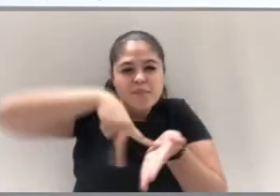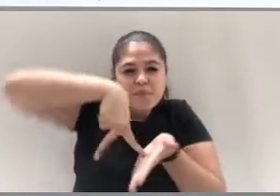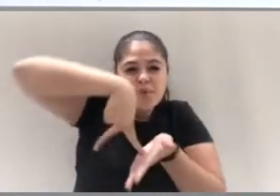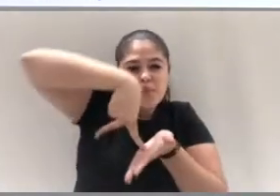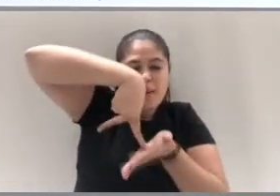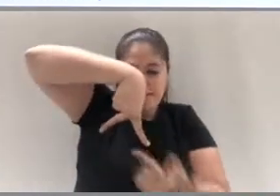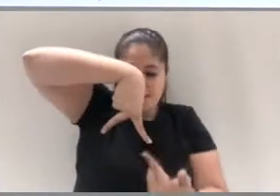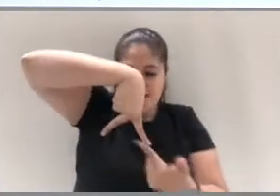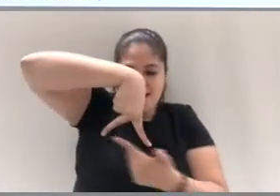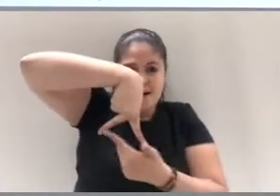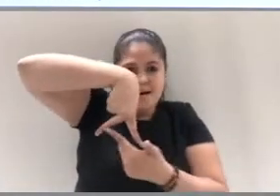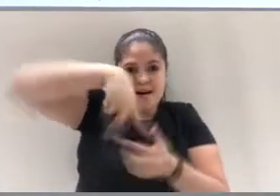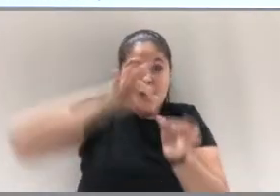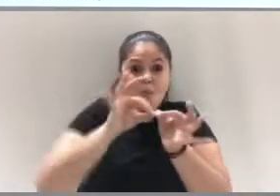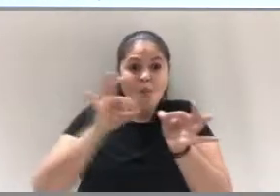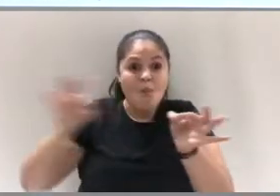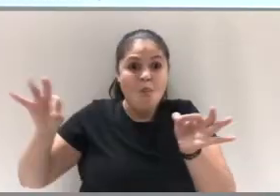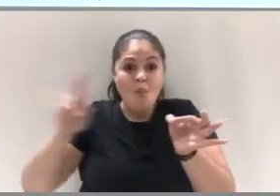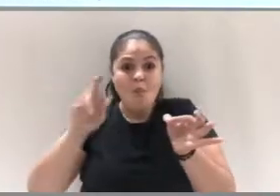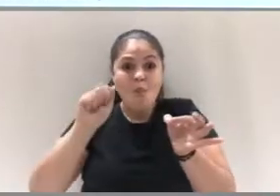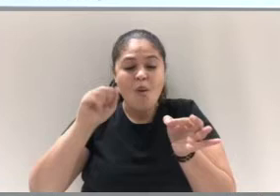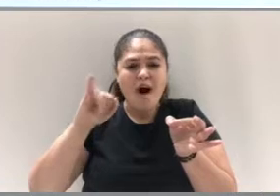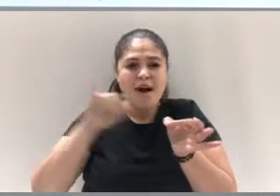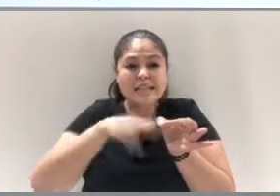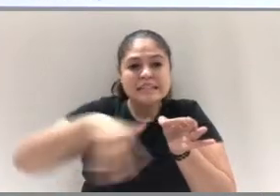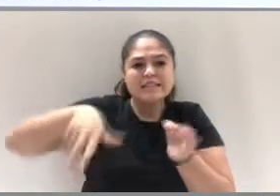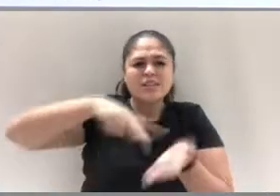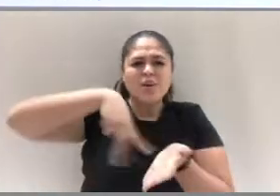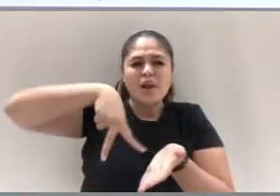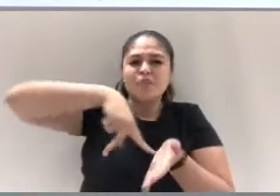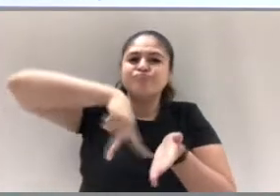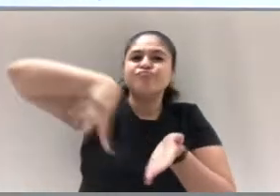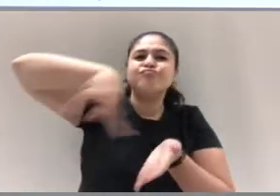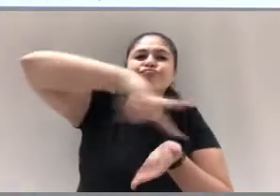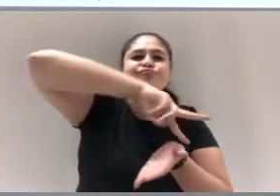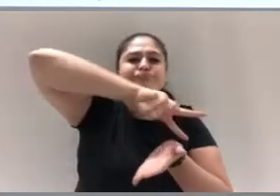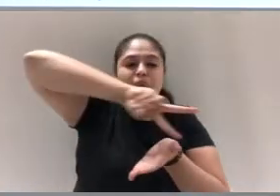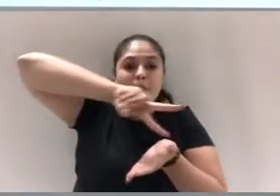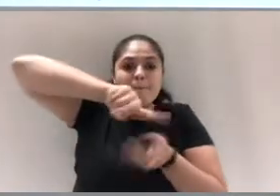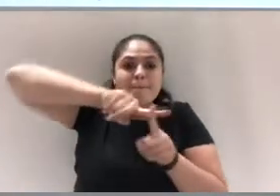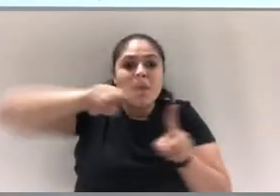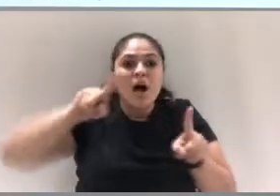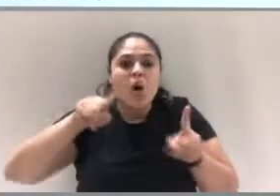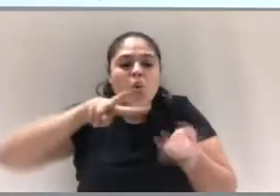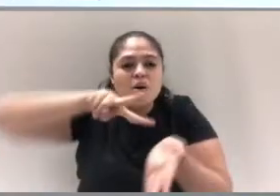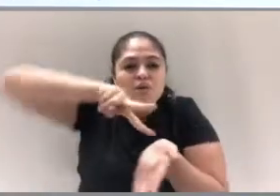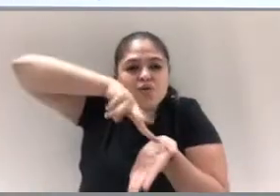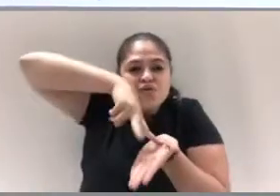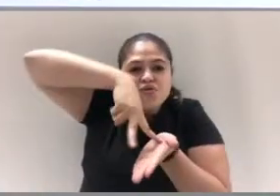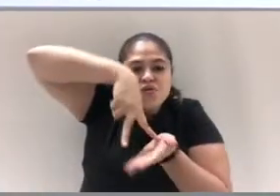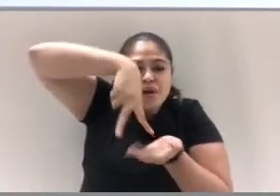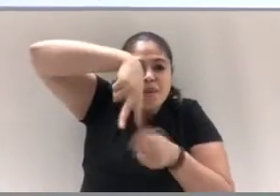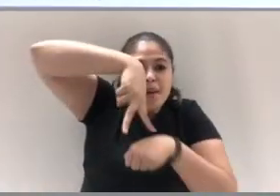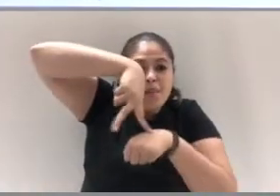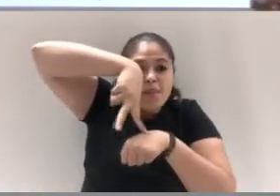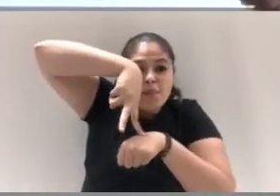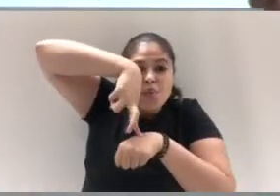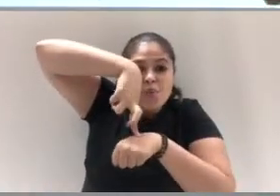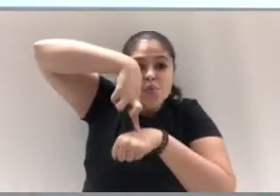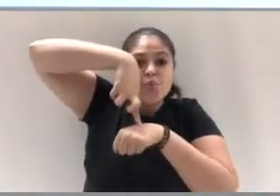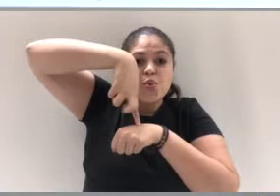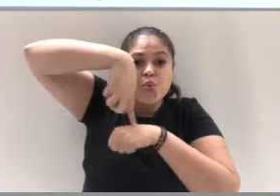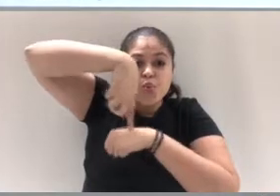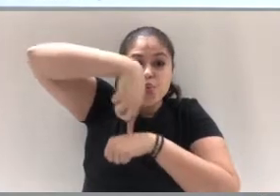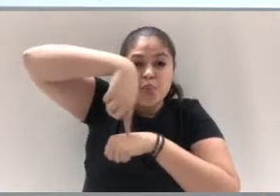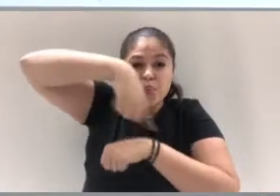raio está maior. Ela gira com uma certa velocidade. Quando ela diminui o seu raio,